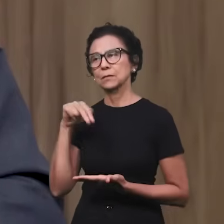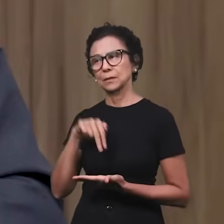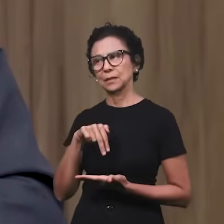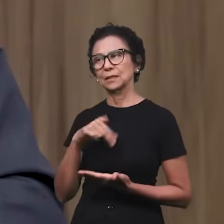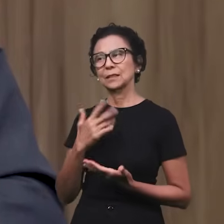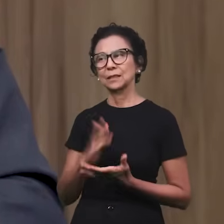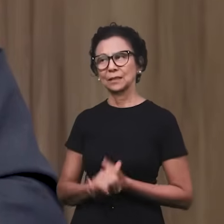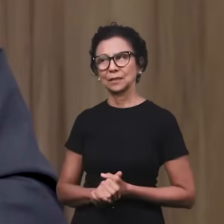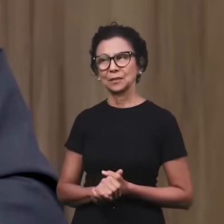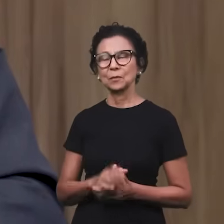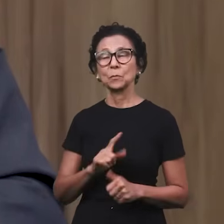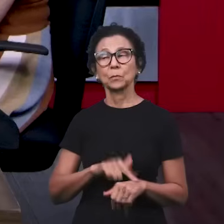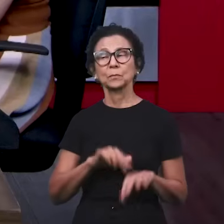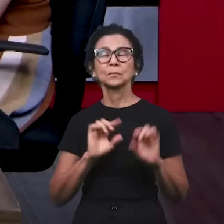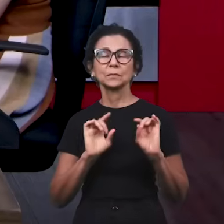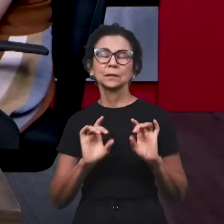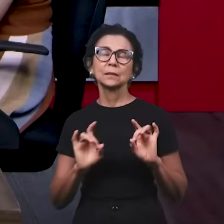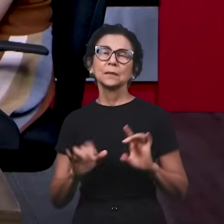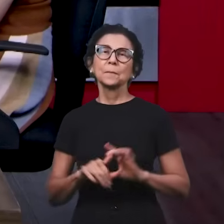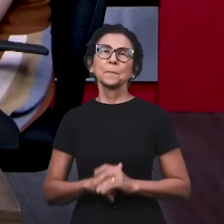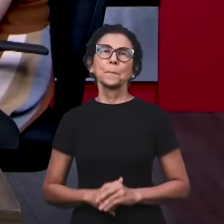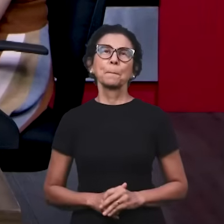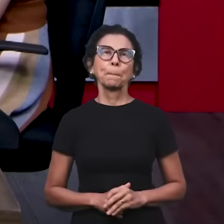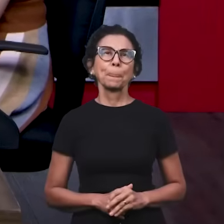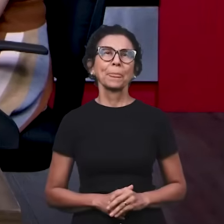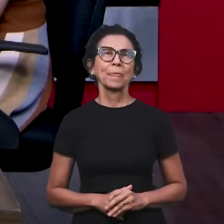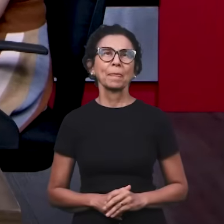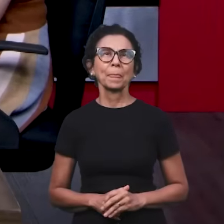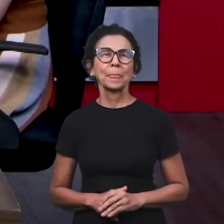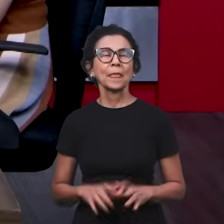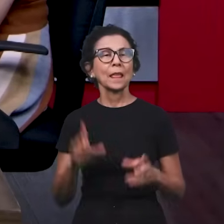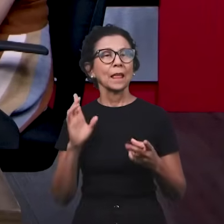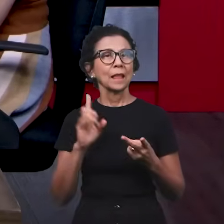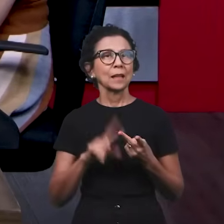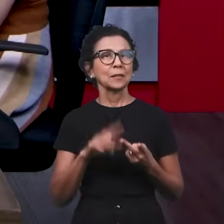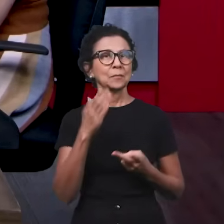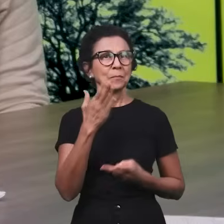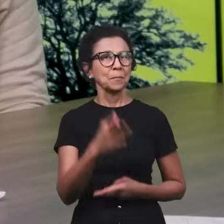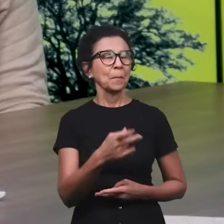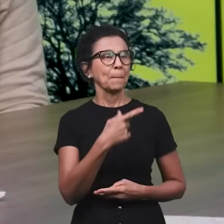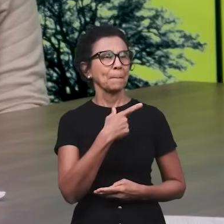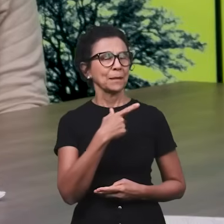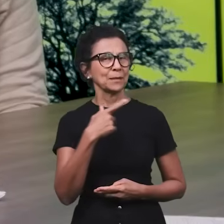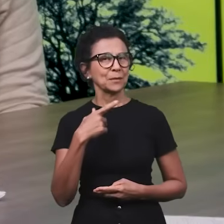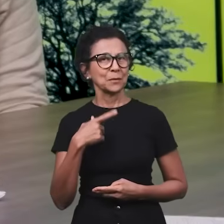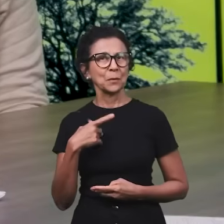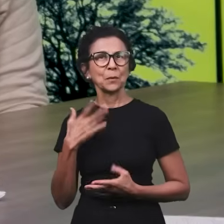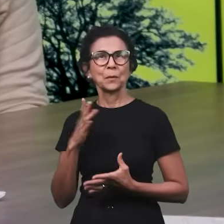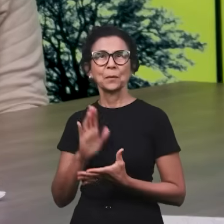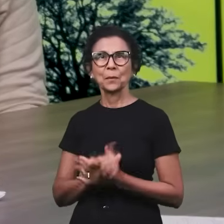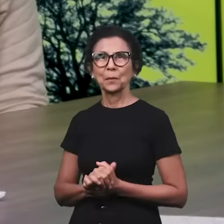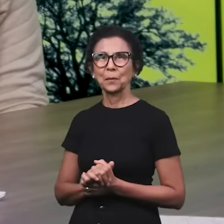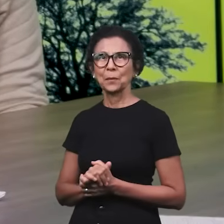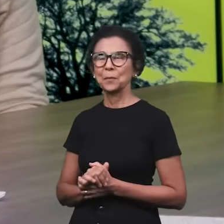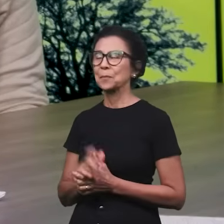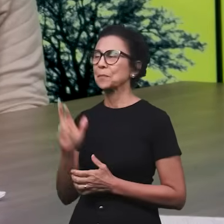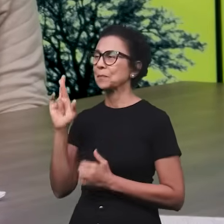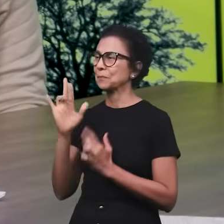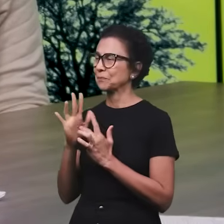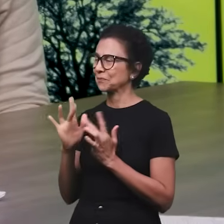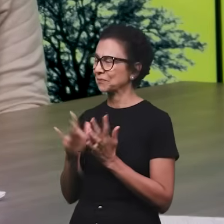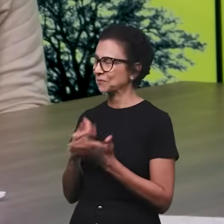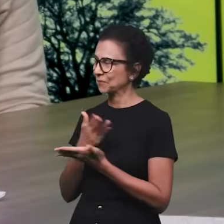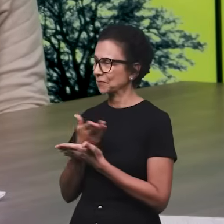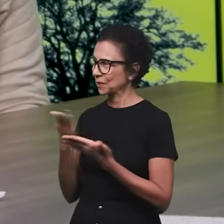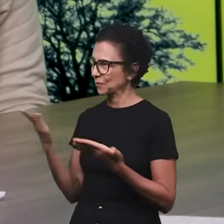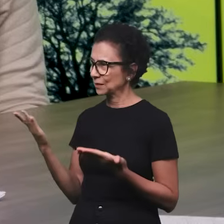tempo aqui conosco, né? Paz do Senhor também, o pastor Osiander Nunes. A paz do Senhor, Késia. A paz do Senhor, Fernanda.